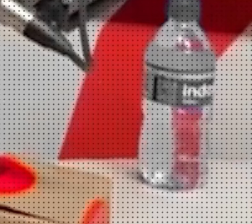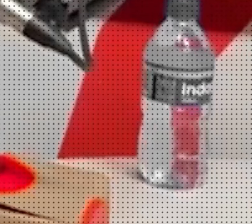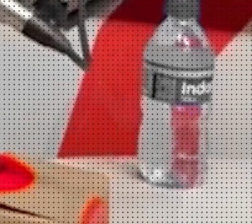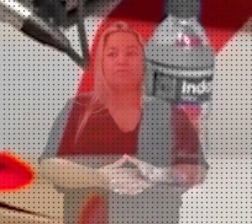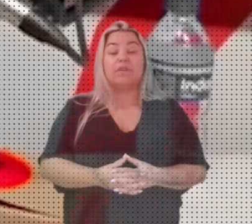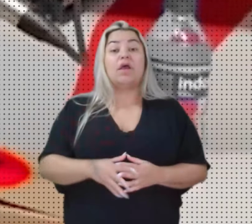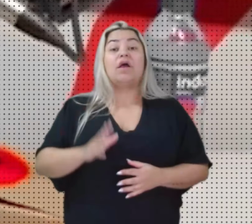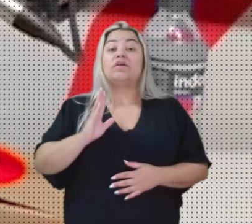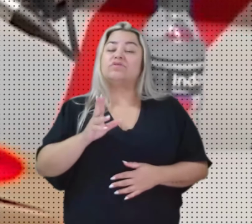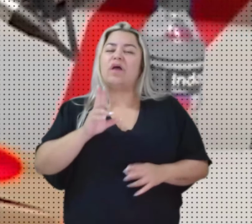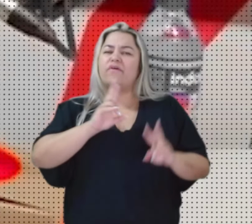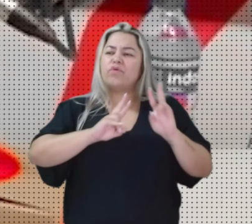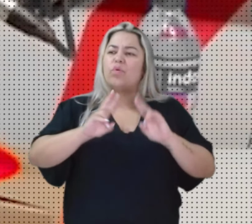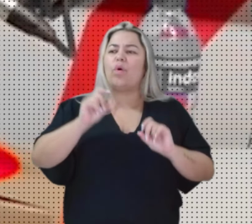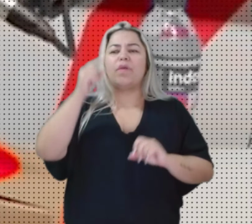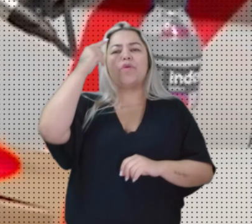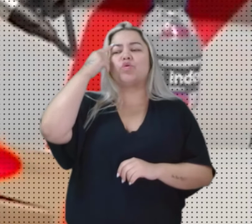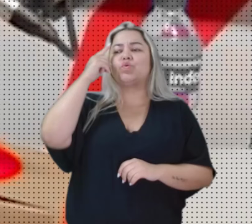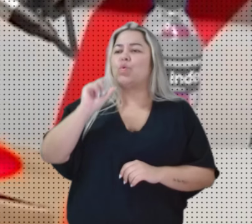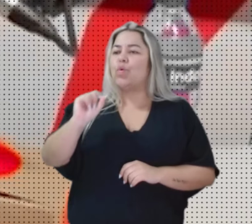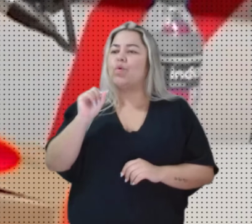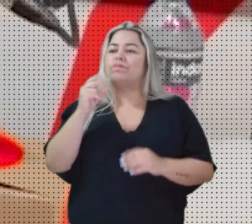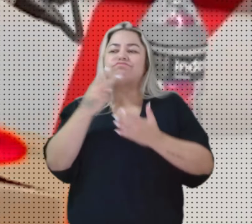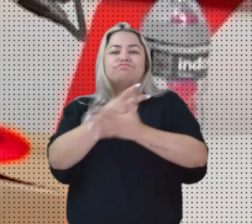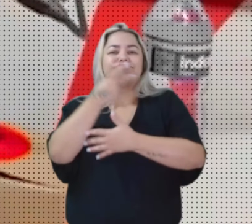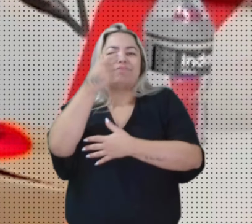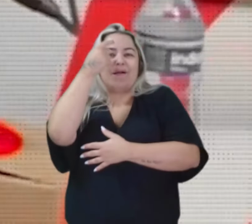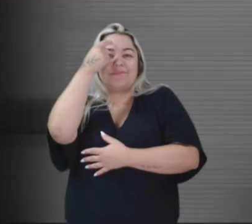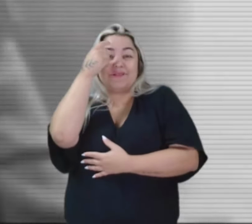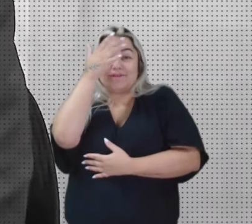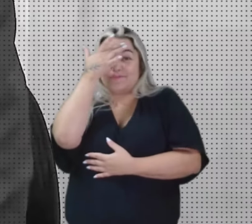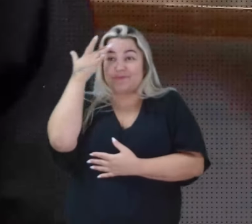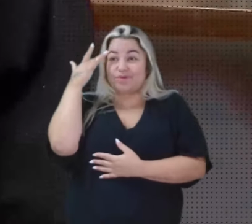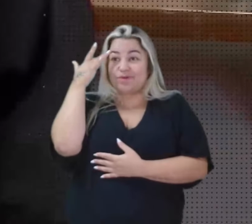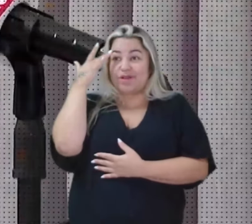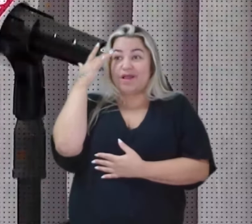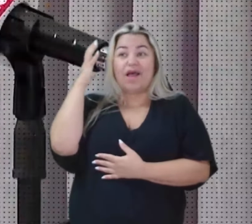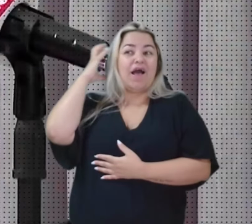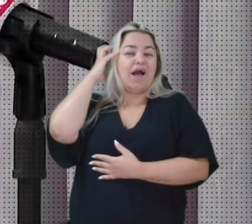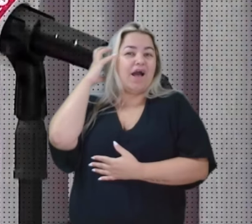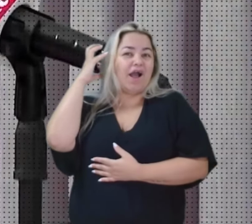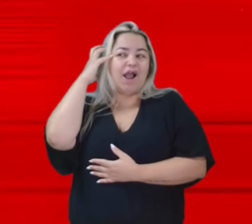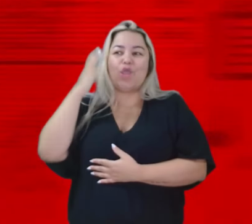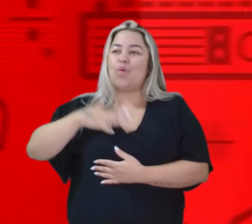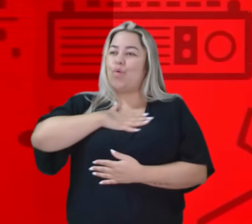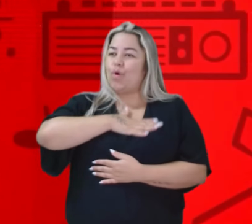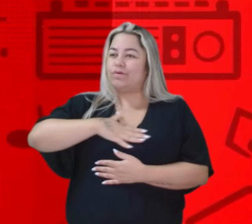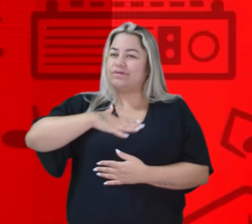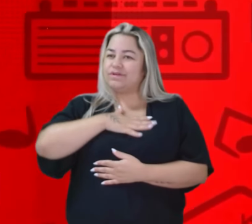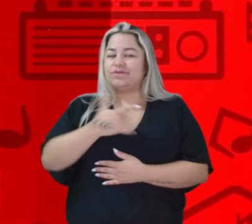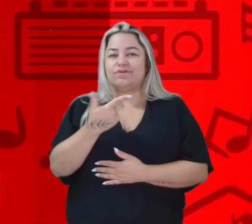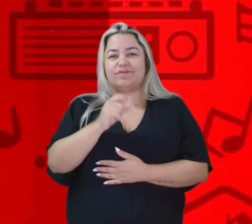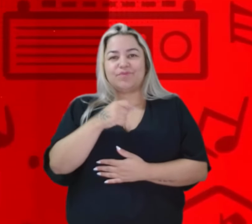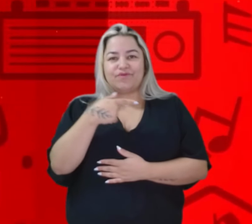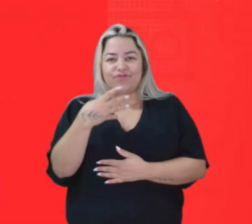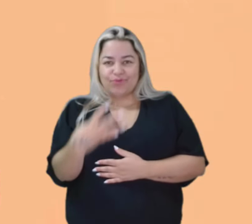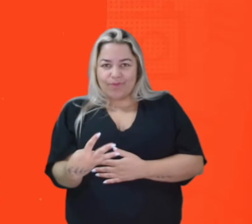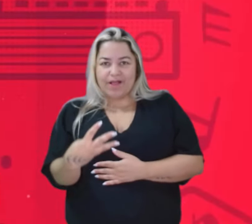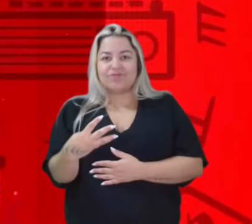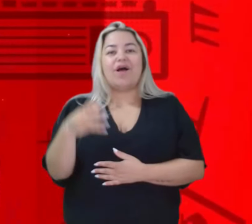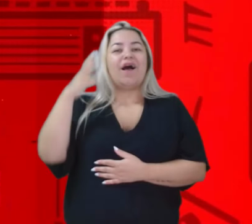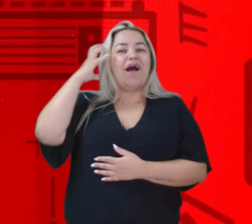Já olhou para alguém e pensou, o que passa na cabeça dela? Rádio. Gosto de rádio. Em 2024,